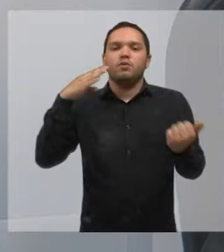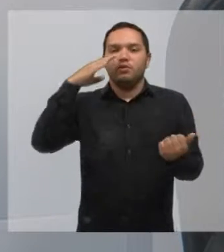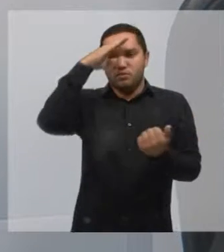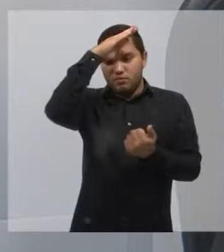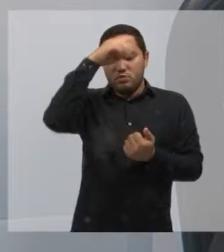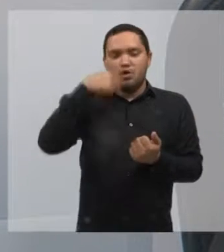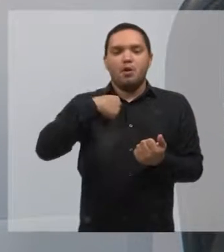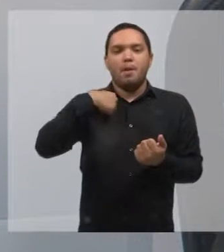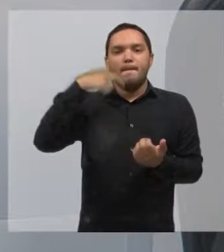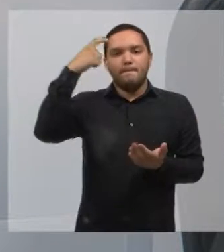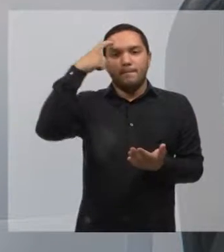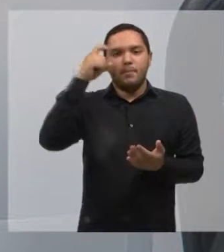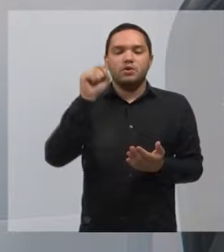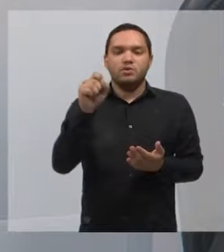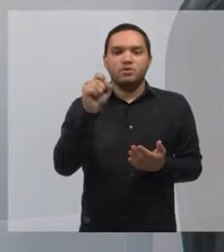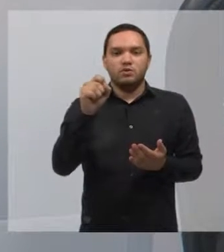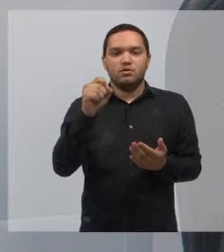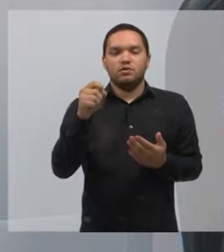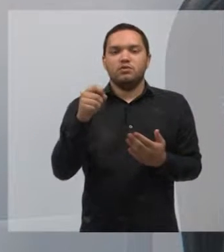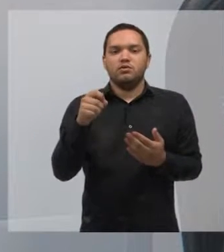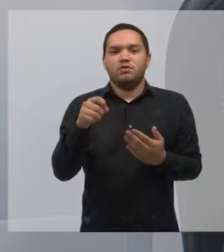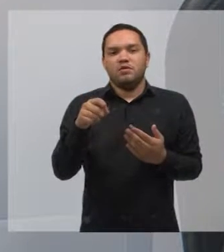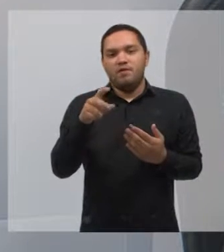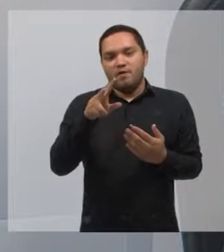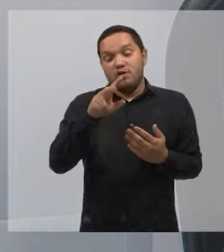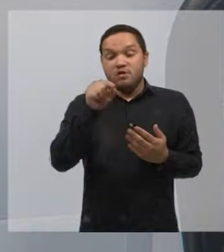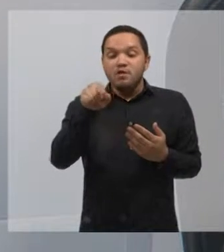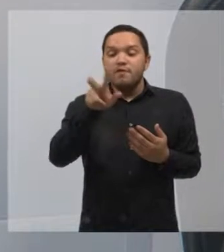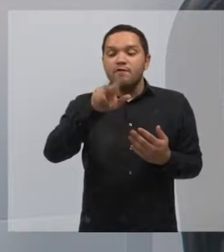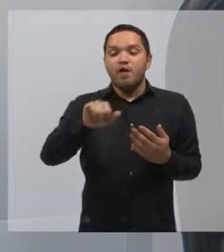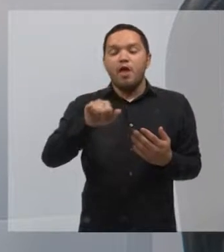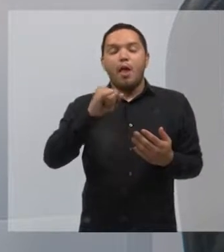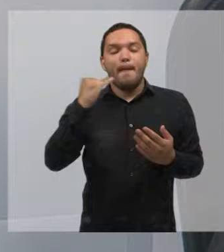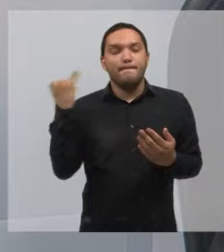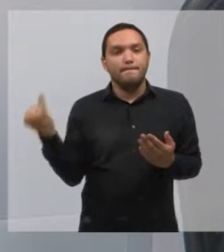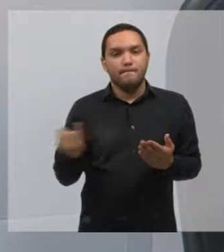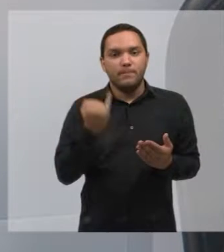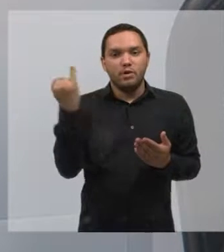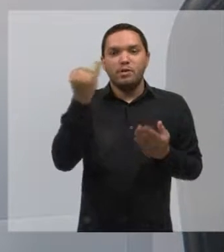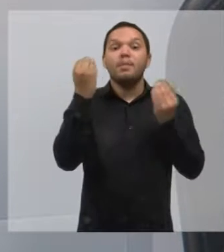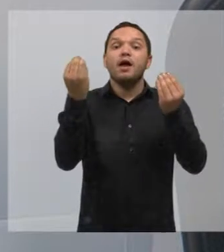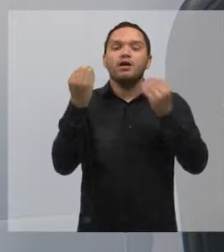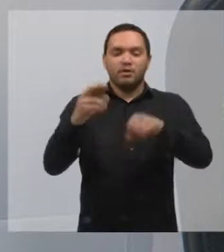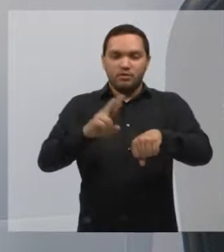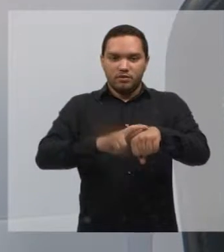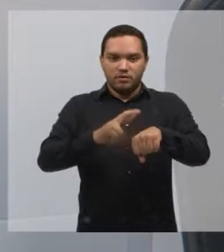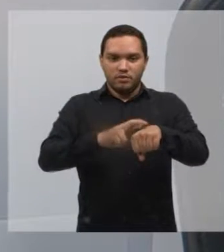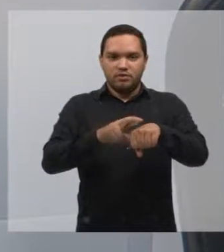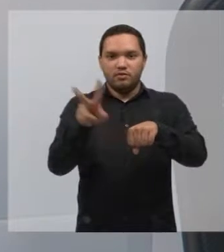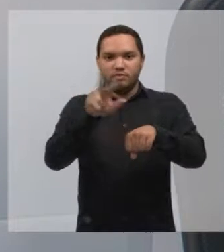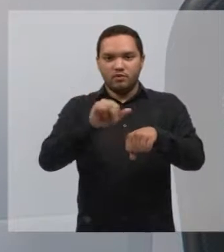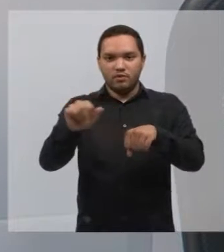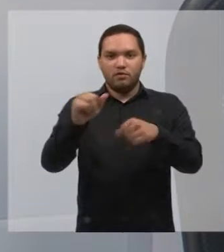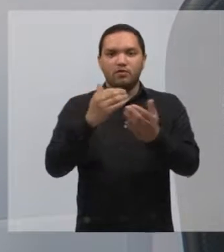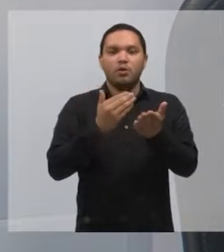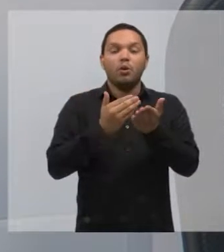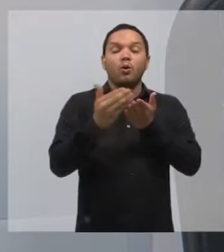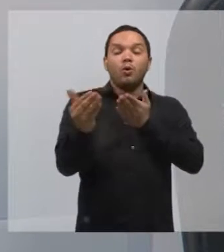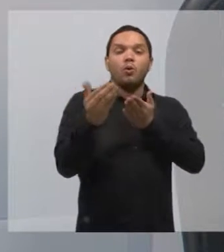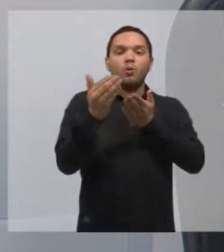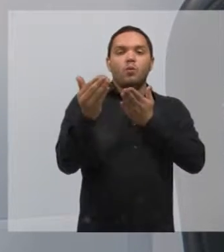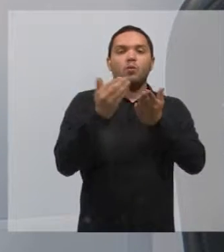eu acredito que o mesmo será uma peça fundamental para que Roberto Cláudio inicie um